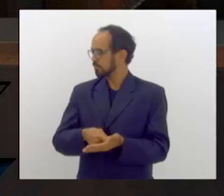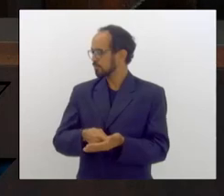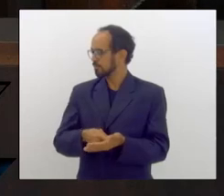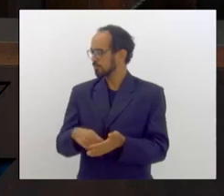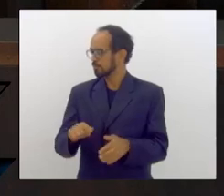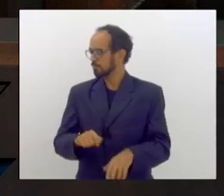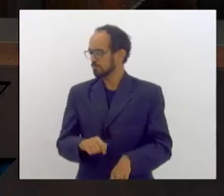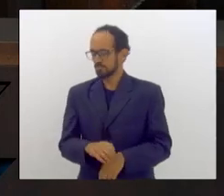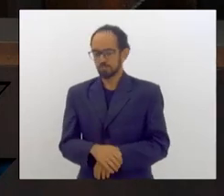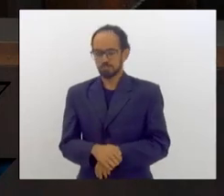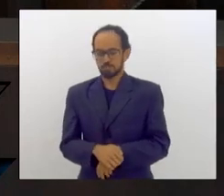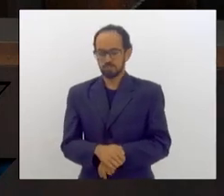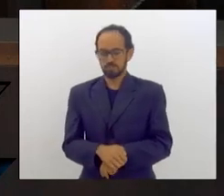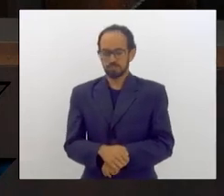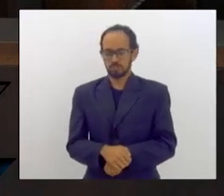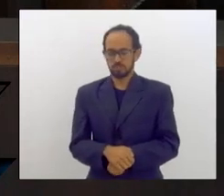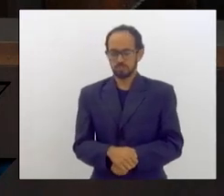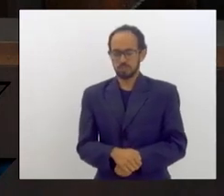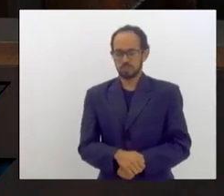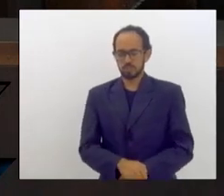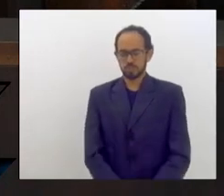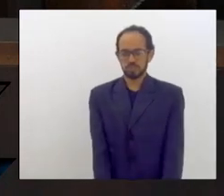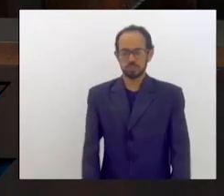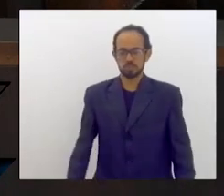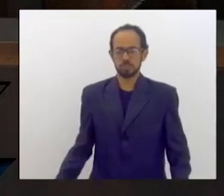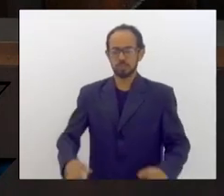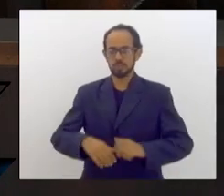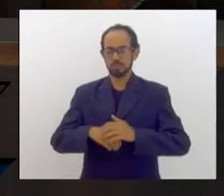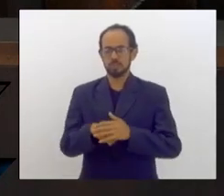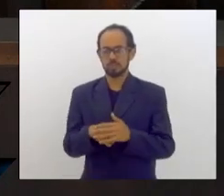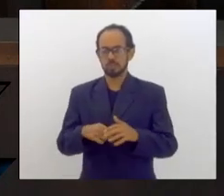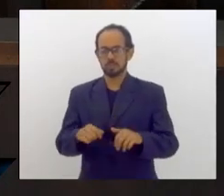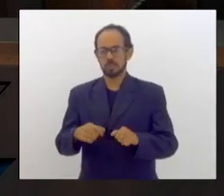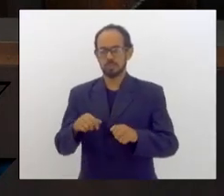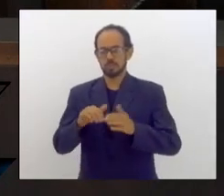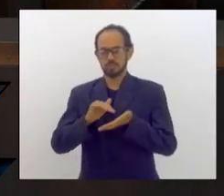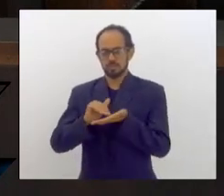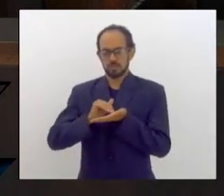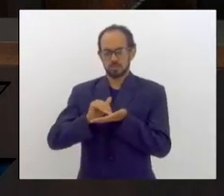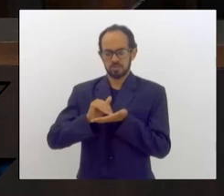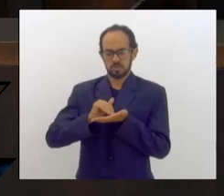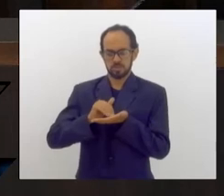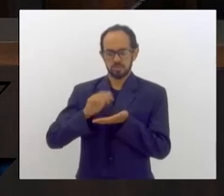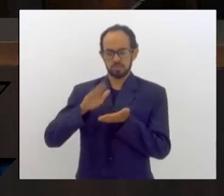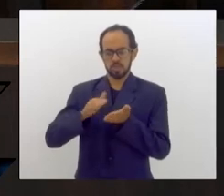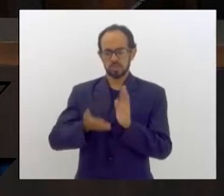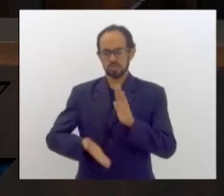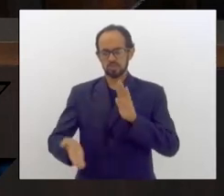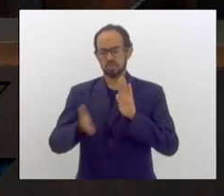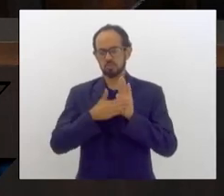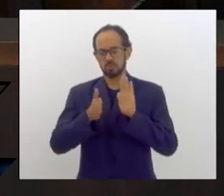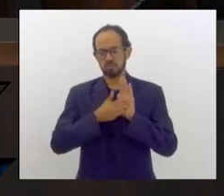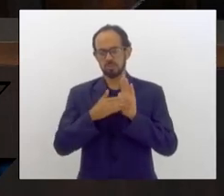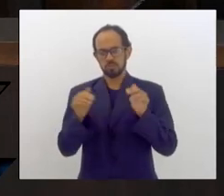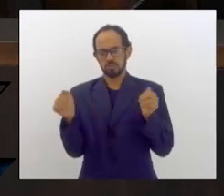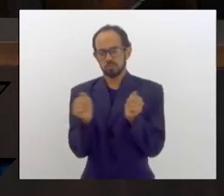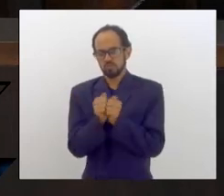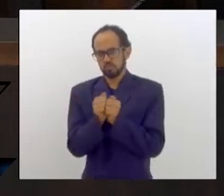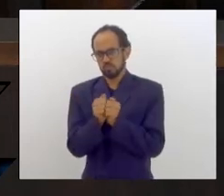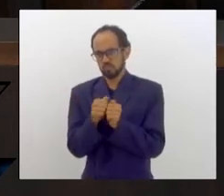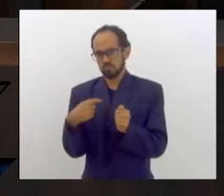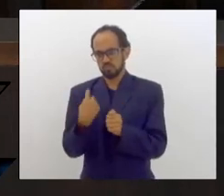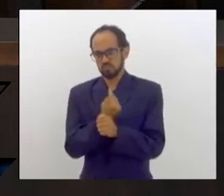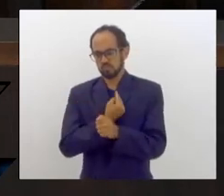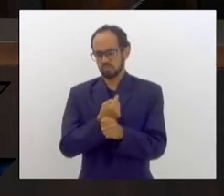gente também tem a Secretaria de Mulheres que estará aí. A secretária Heloísa já se comprometeu, está junto conosco, junto com a